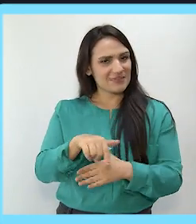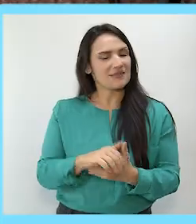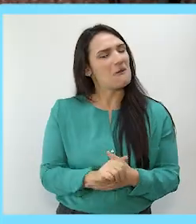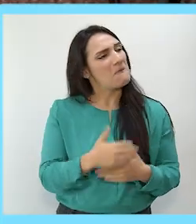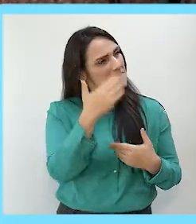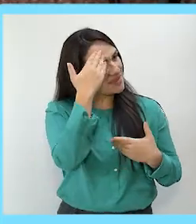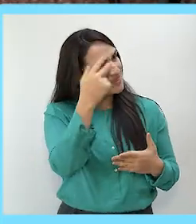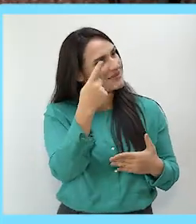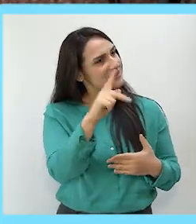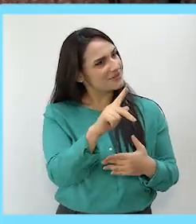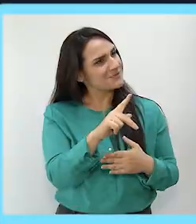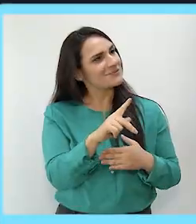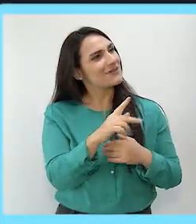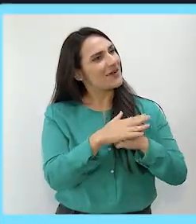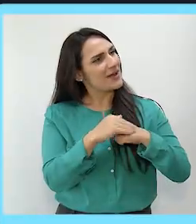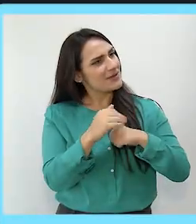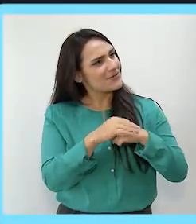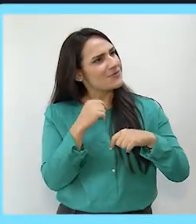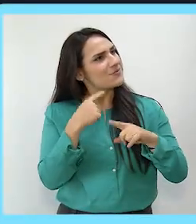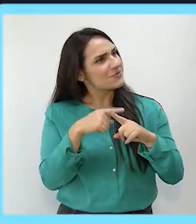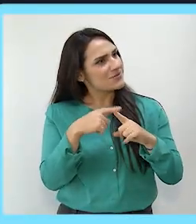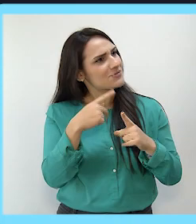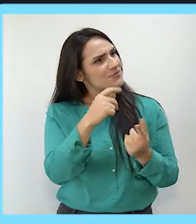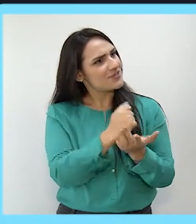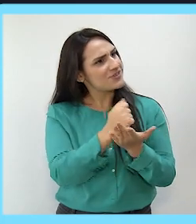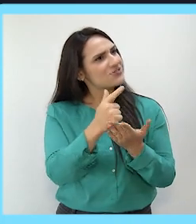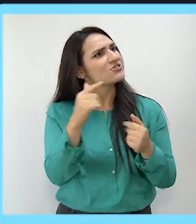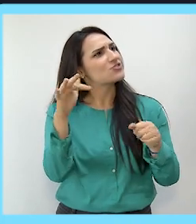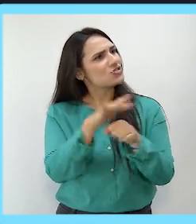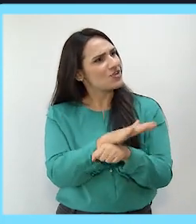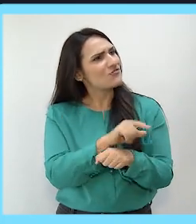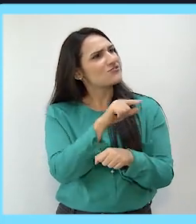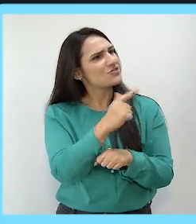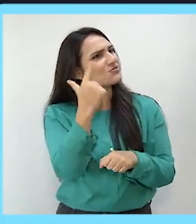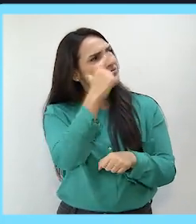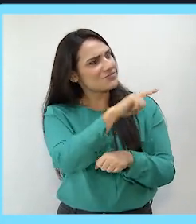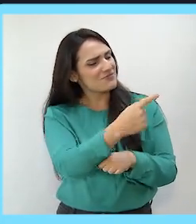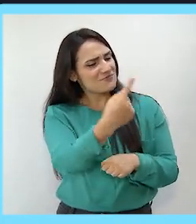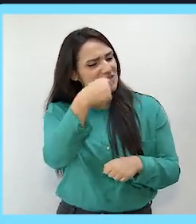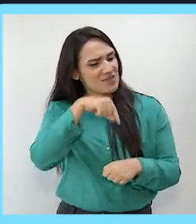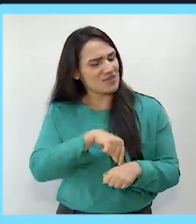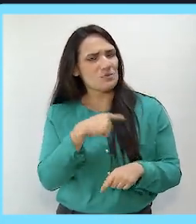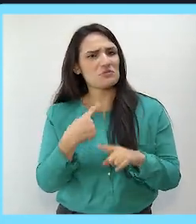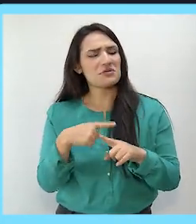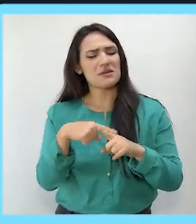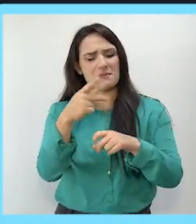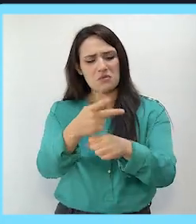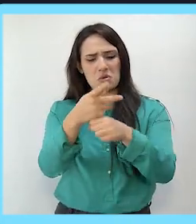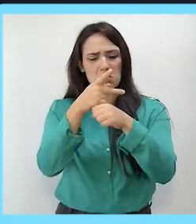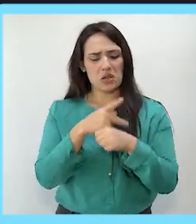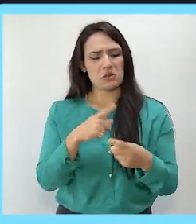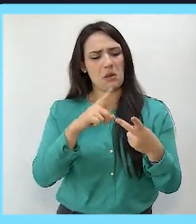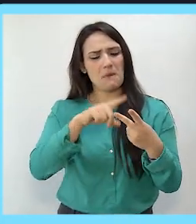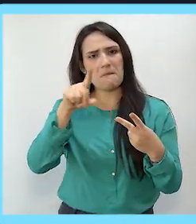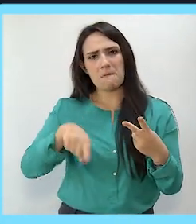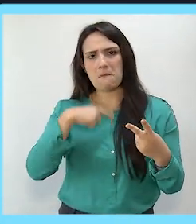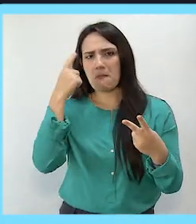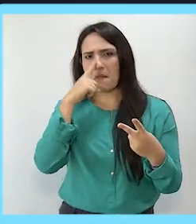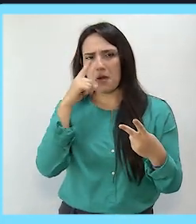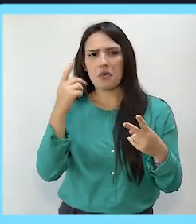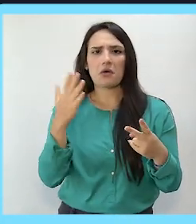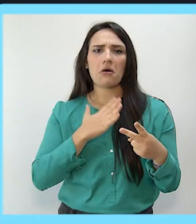pela gentileza, uma agenda que não é fácil, né? Porque a gente vai ver daqui a pouquinho, né? Procurador-Geral do Estado,